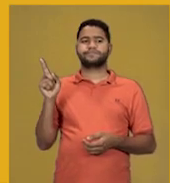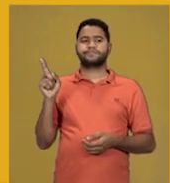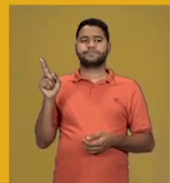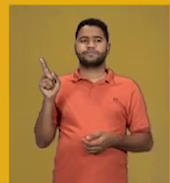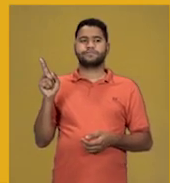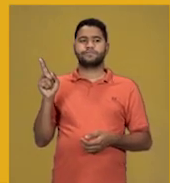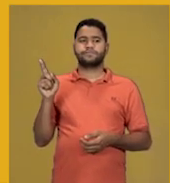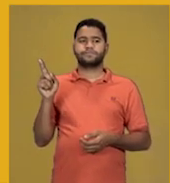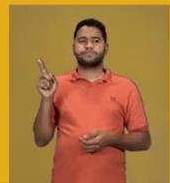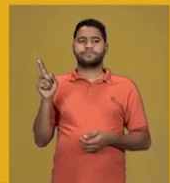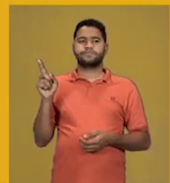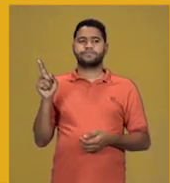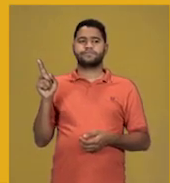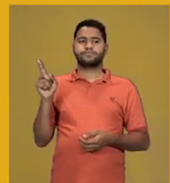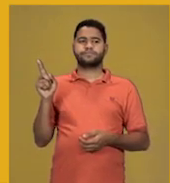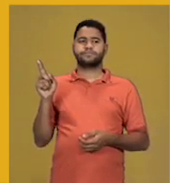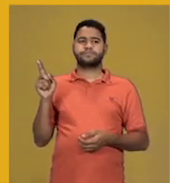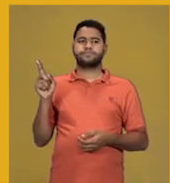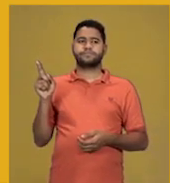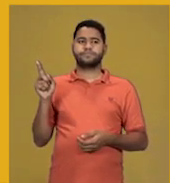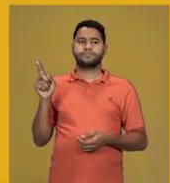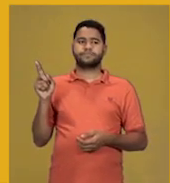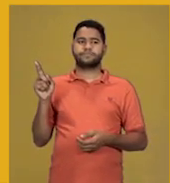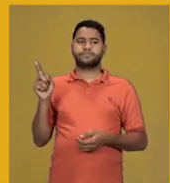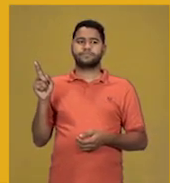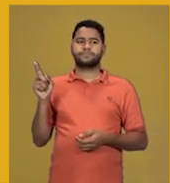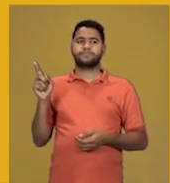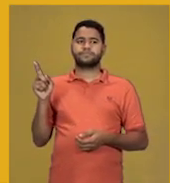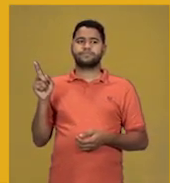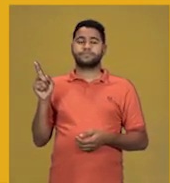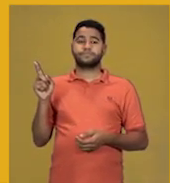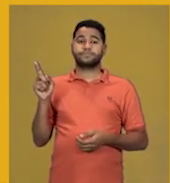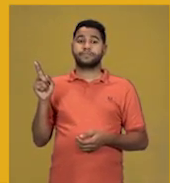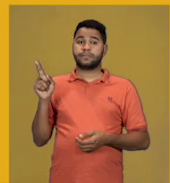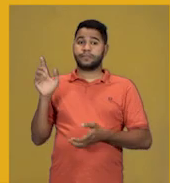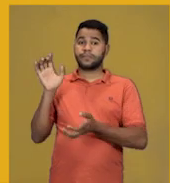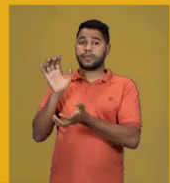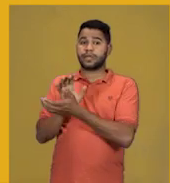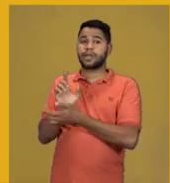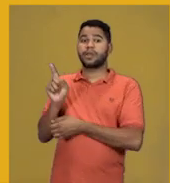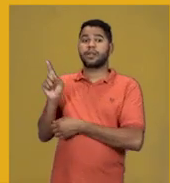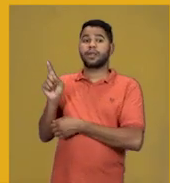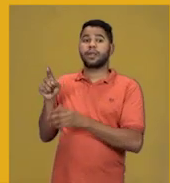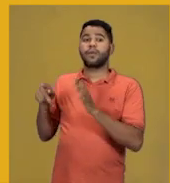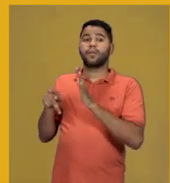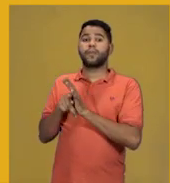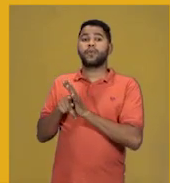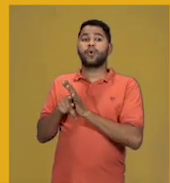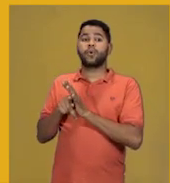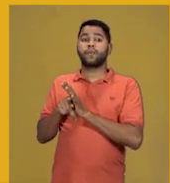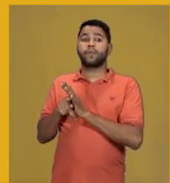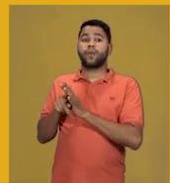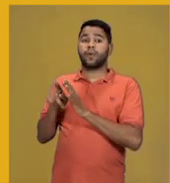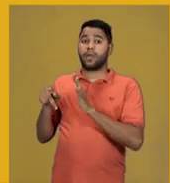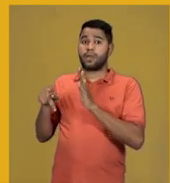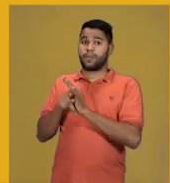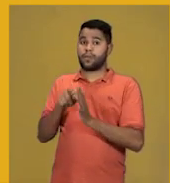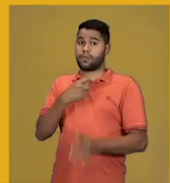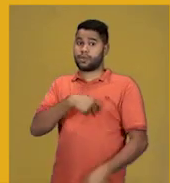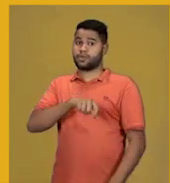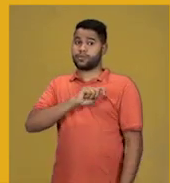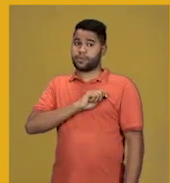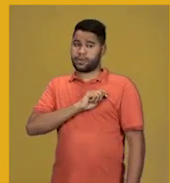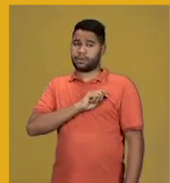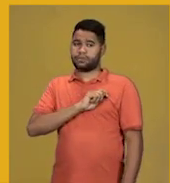Opa, vou circular tudo aqui, tá, gente? Esse pedaço aqui era o território que tinha ficado com a Espanha.